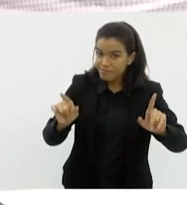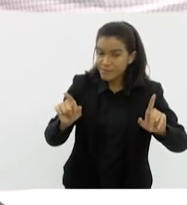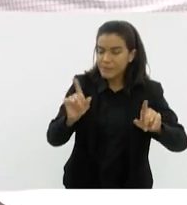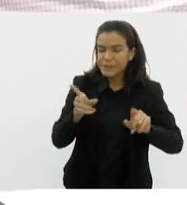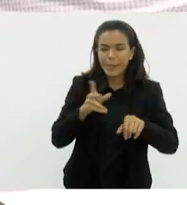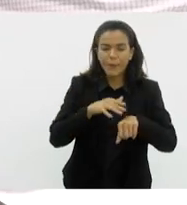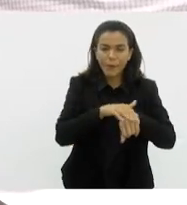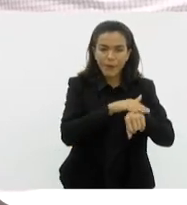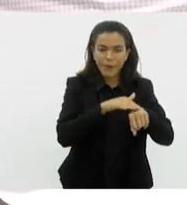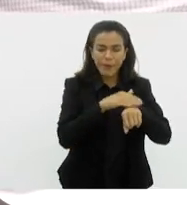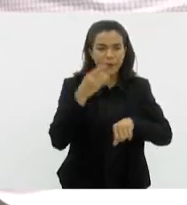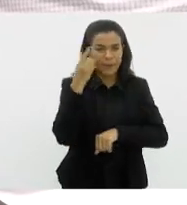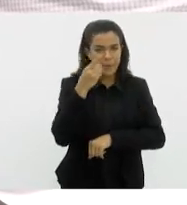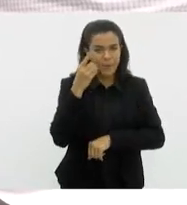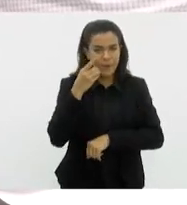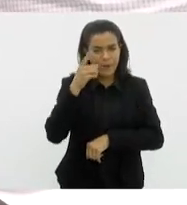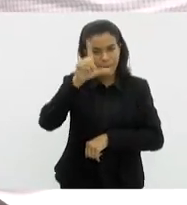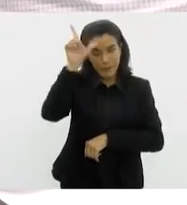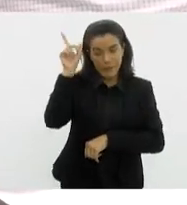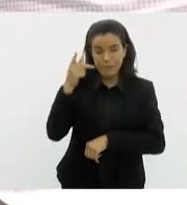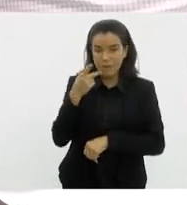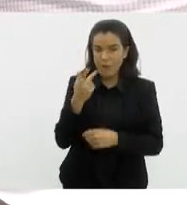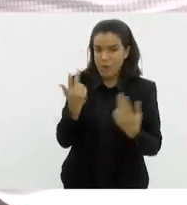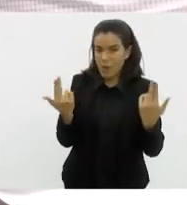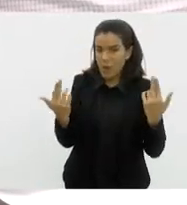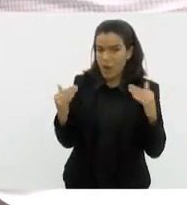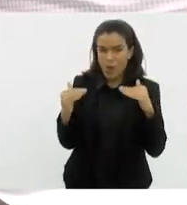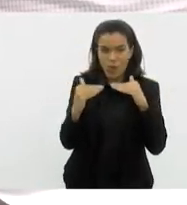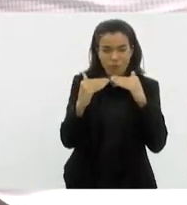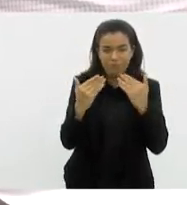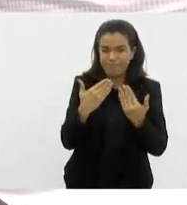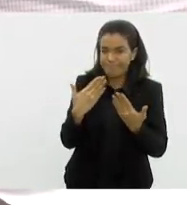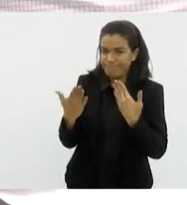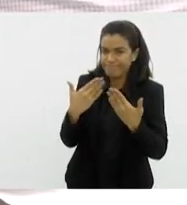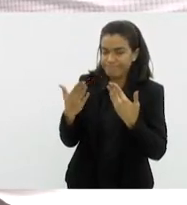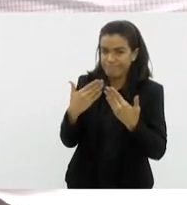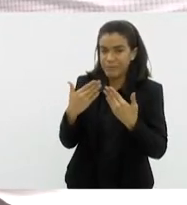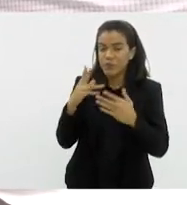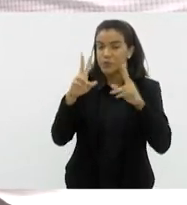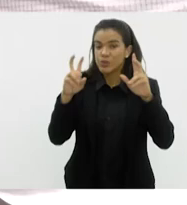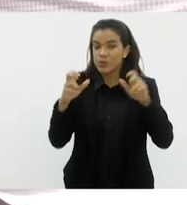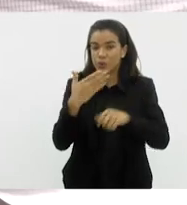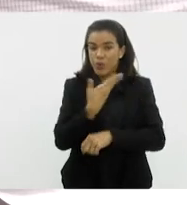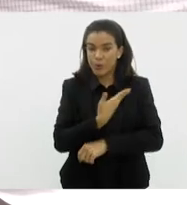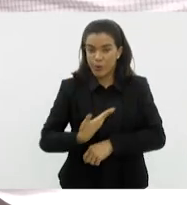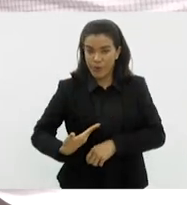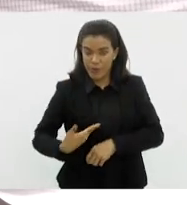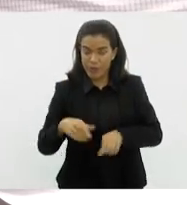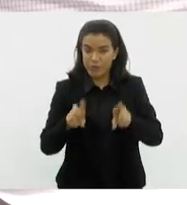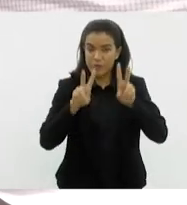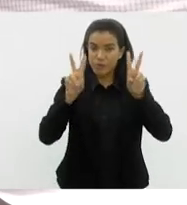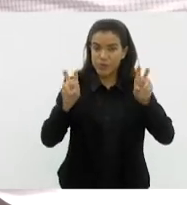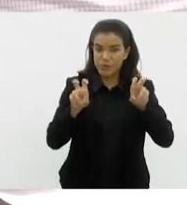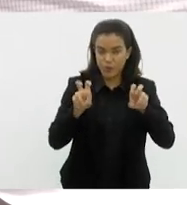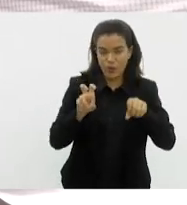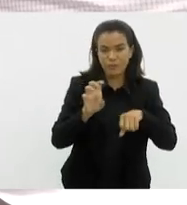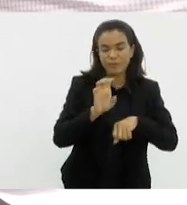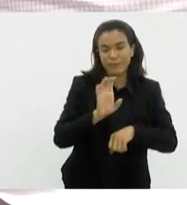Luiz Paulo sobre isso, temos a mesma posição sobre isso, entre a questão de governo e a questão de Estado.